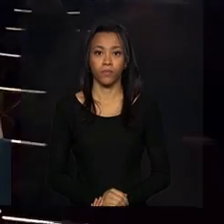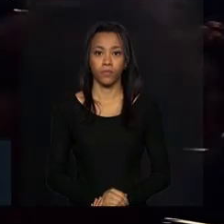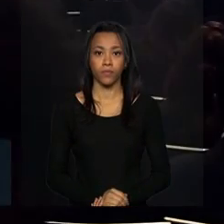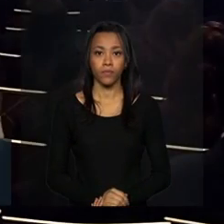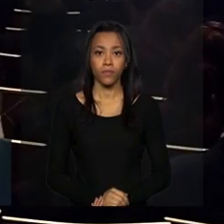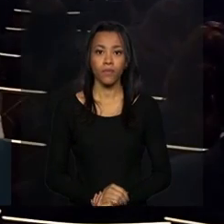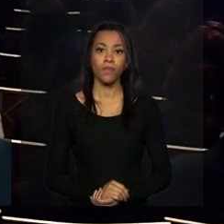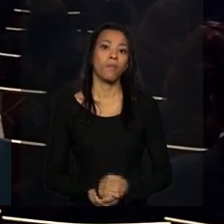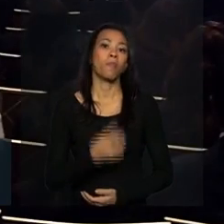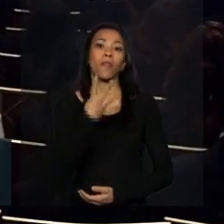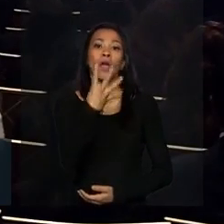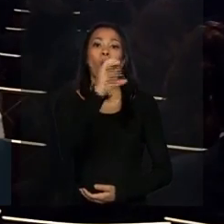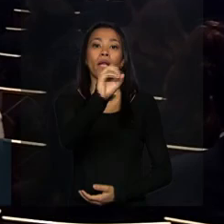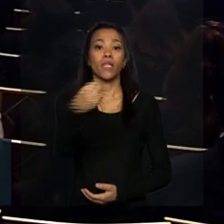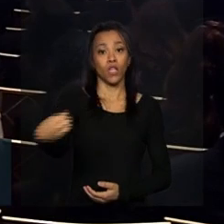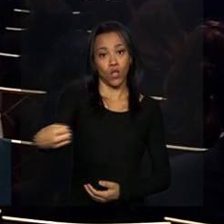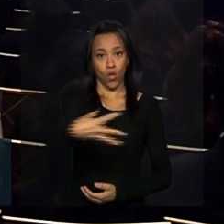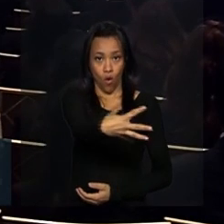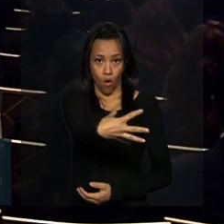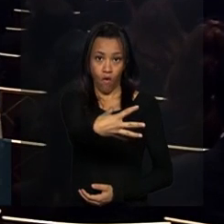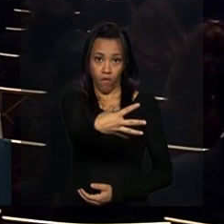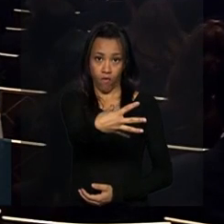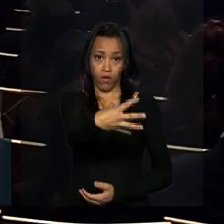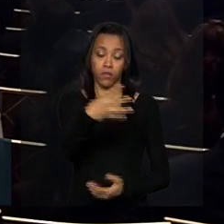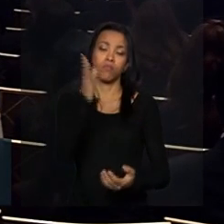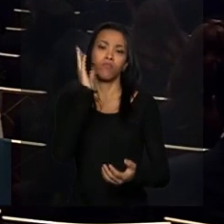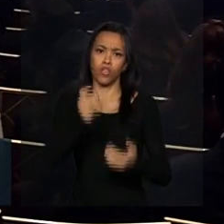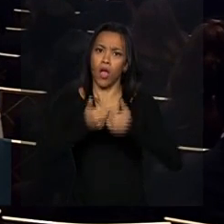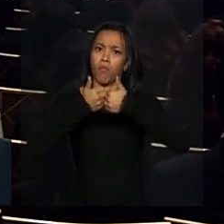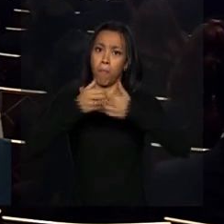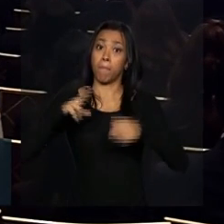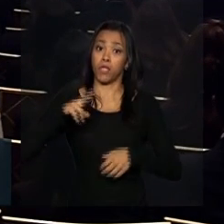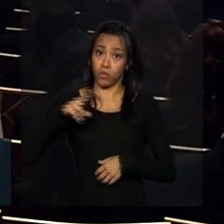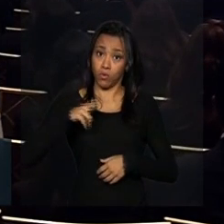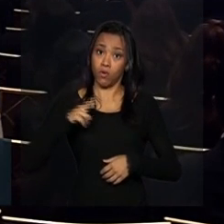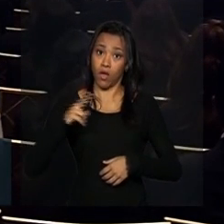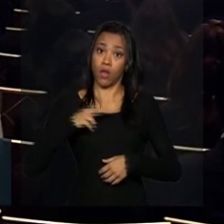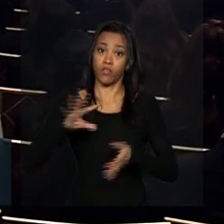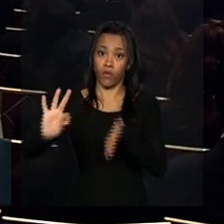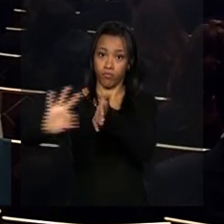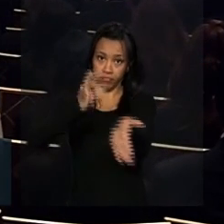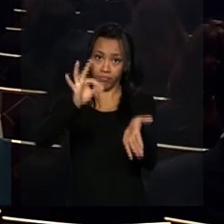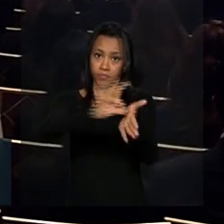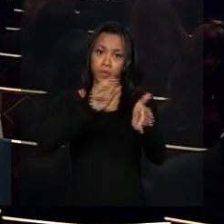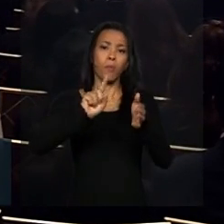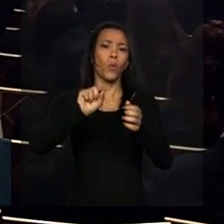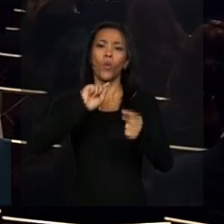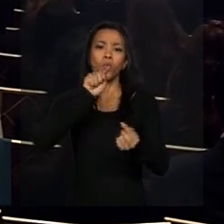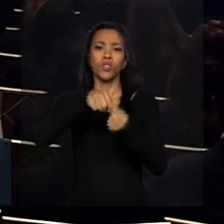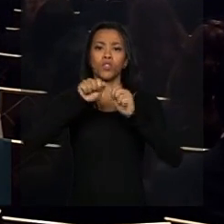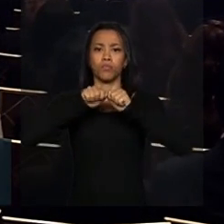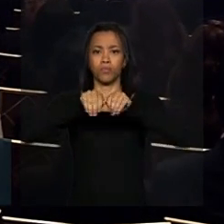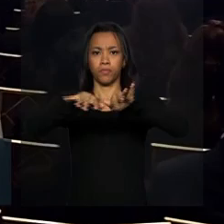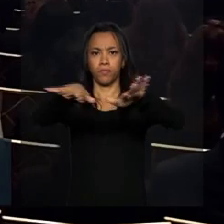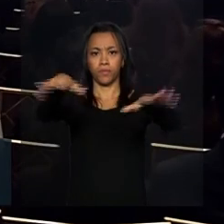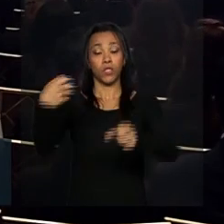40 novos terminais privados foram autorizados para expansão ou construção,